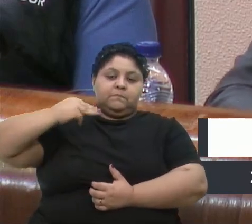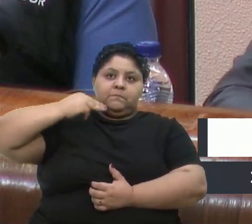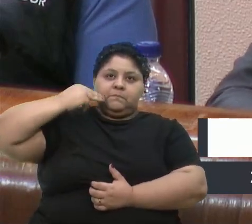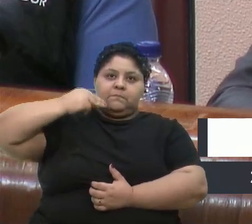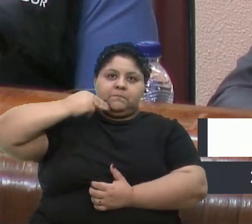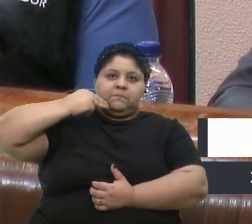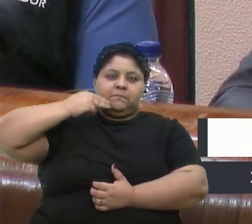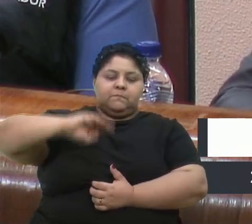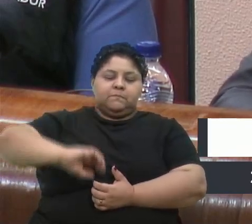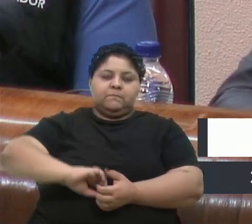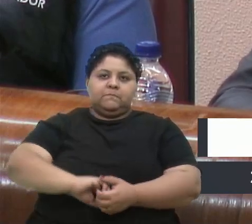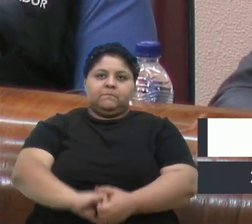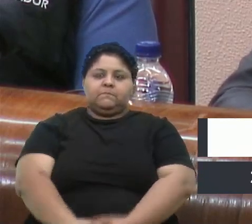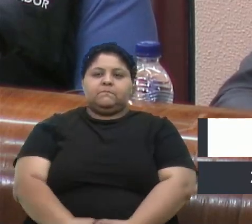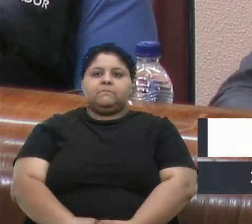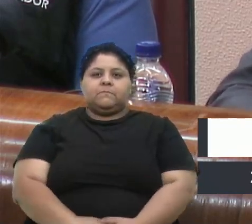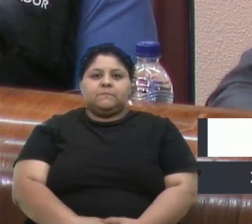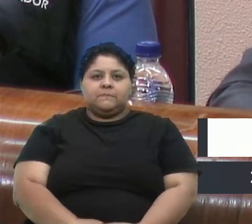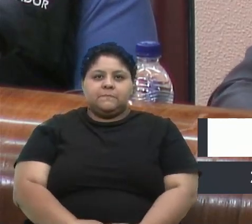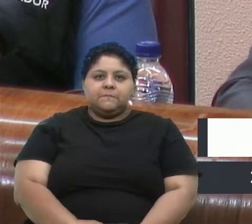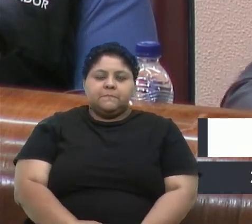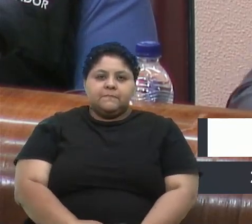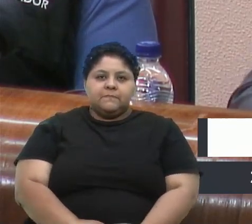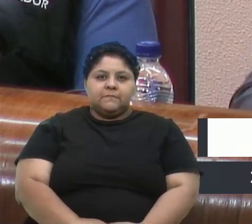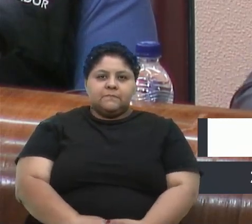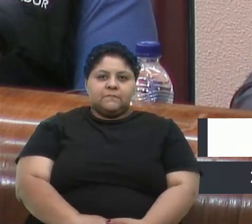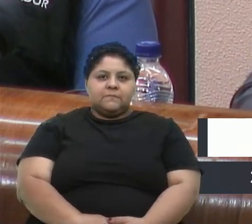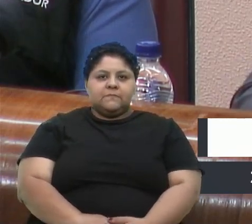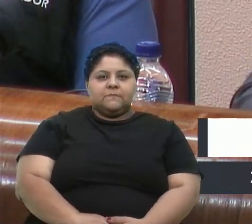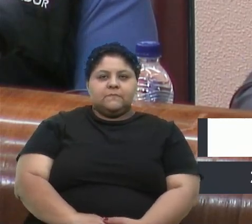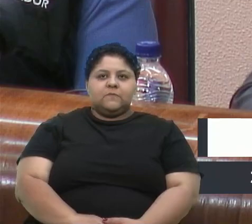Marisol Santos.